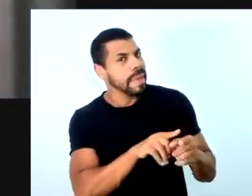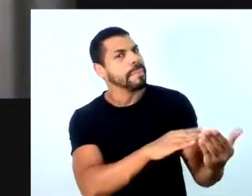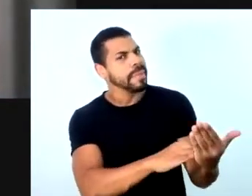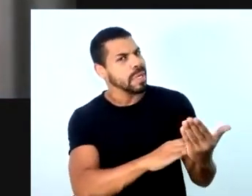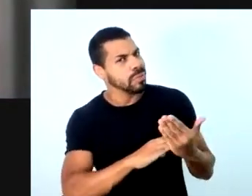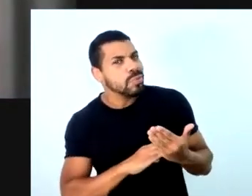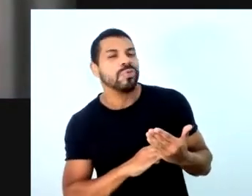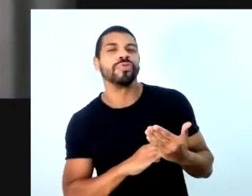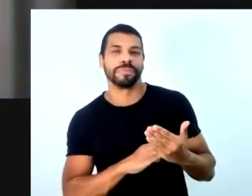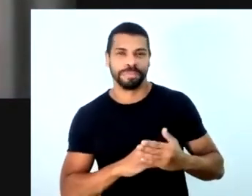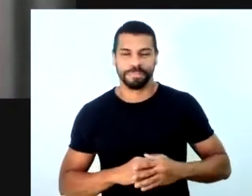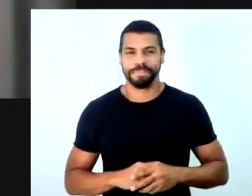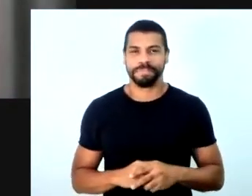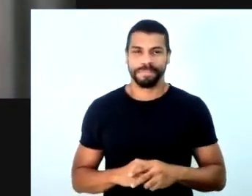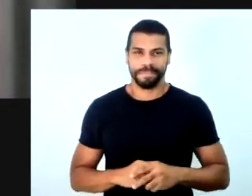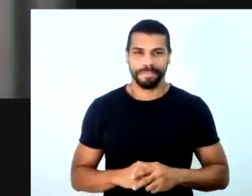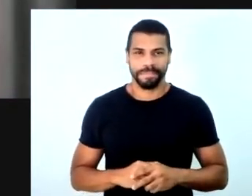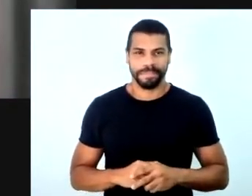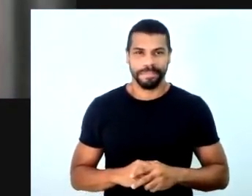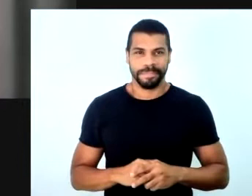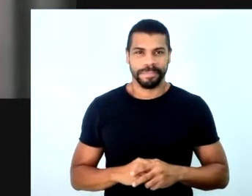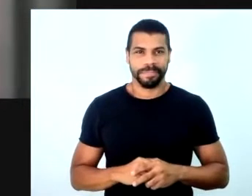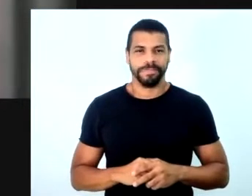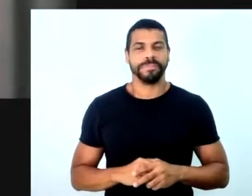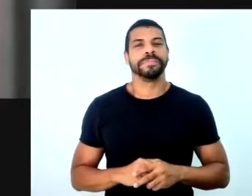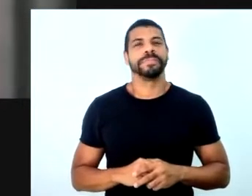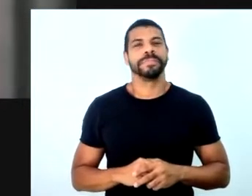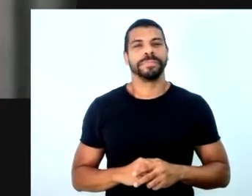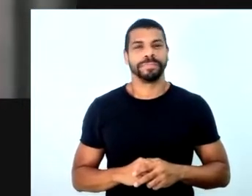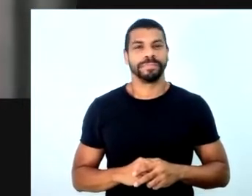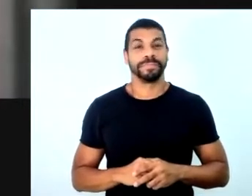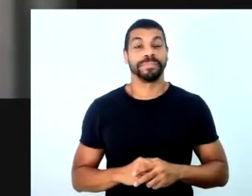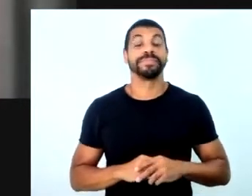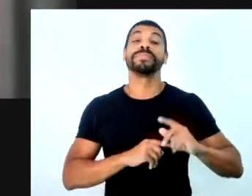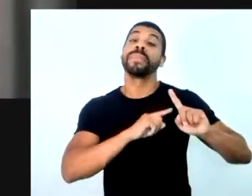ali te apoiando e cuidando para que tudo funcione.